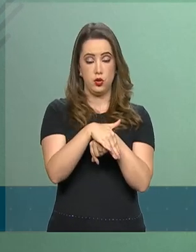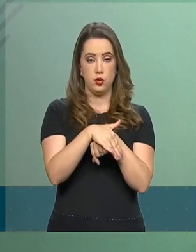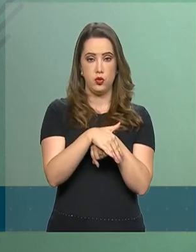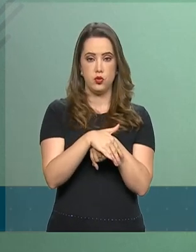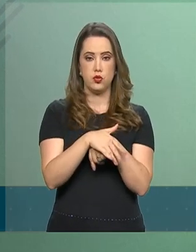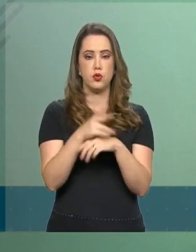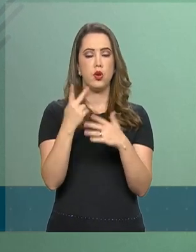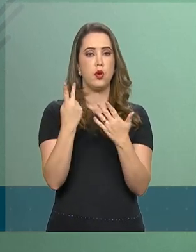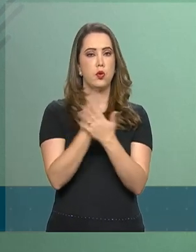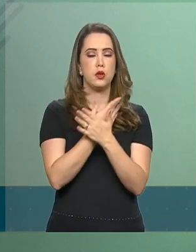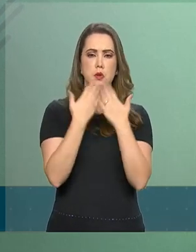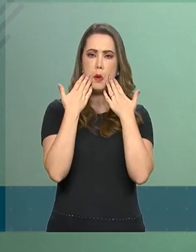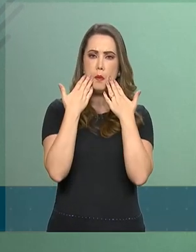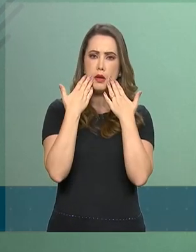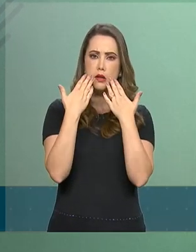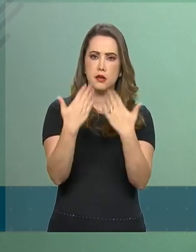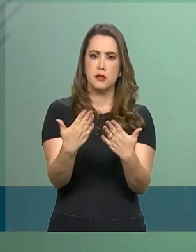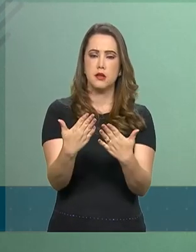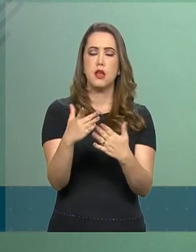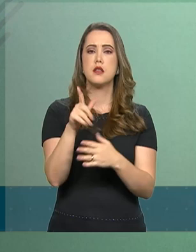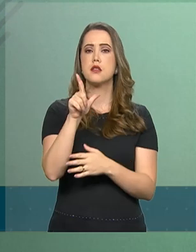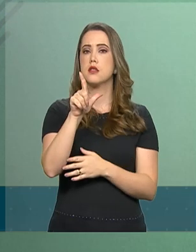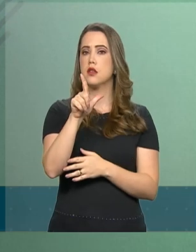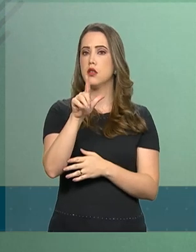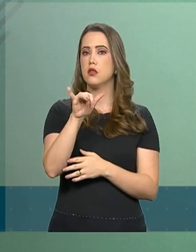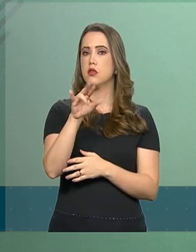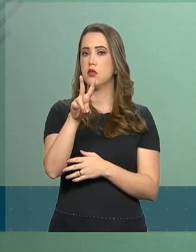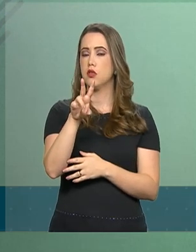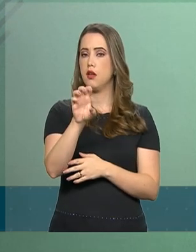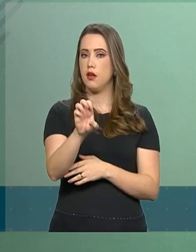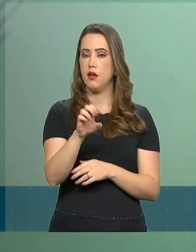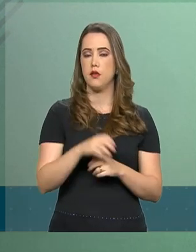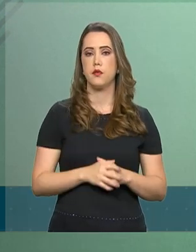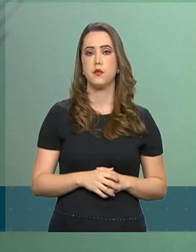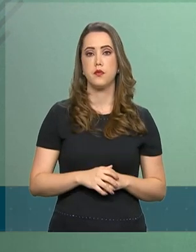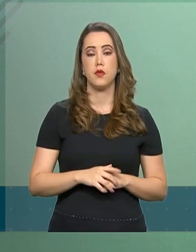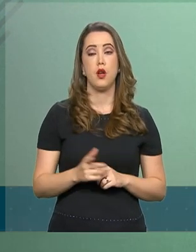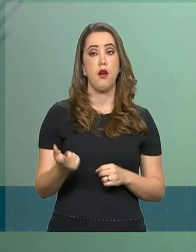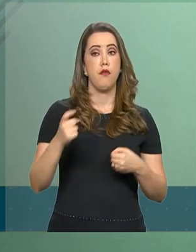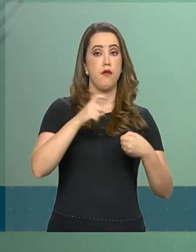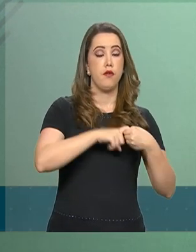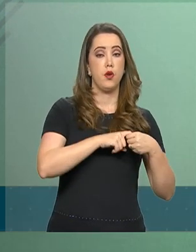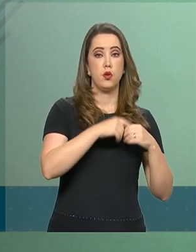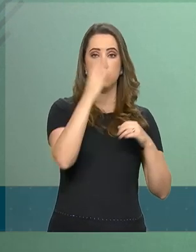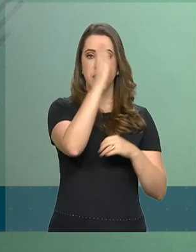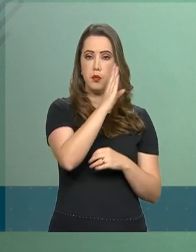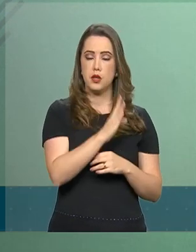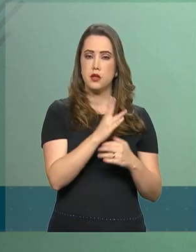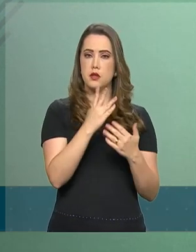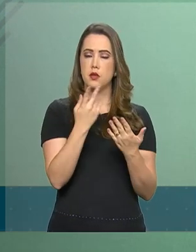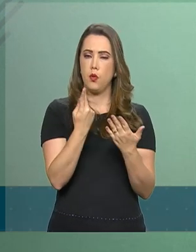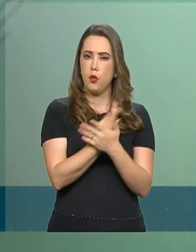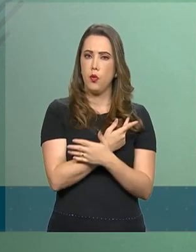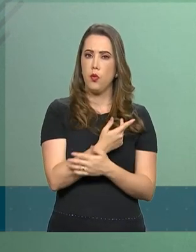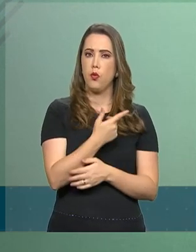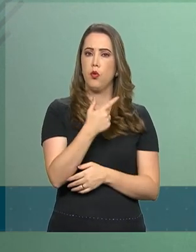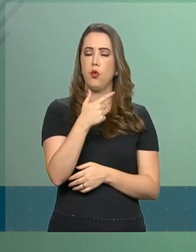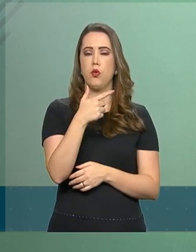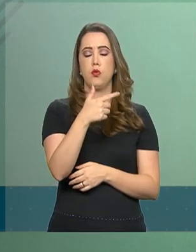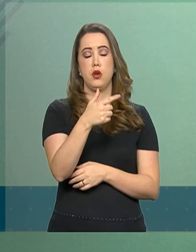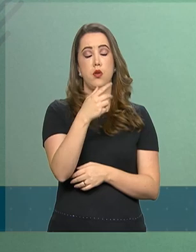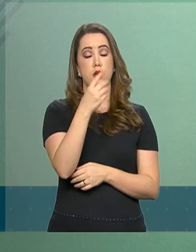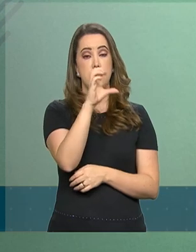ocorrerá a transmissão de uma laia o retorno ao nosso país iniciar se á às 21